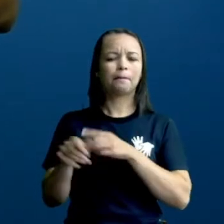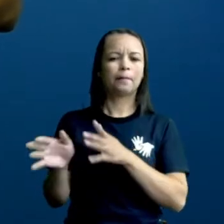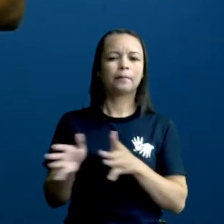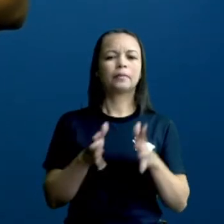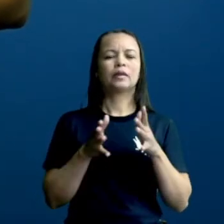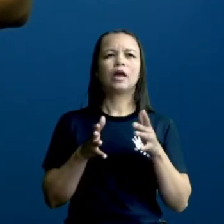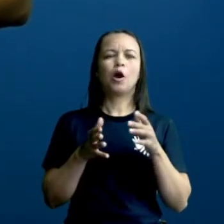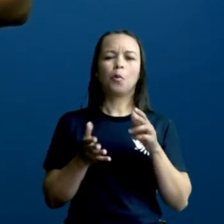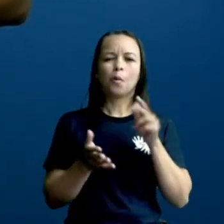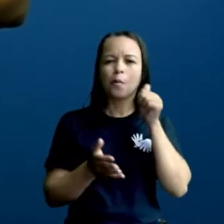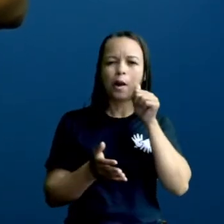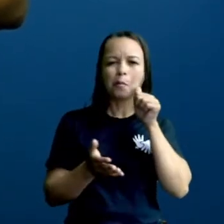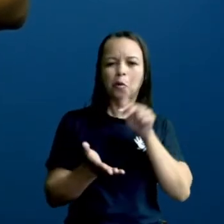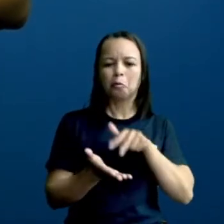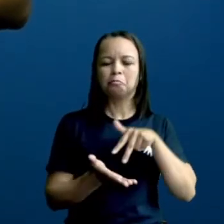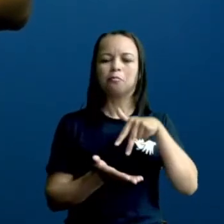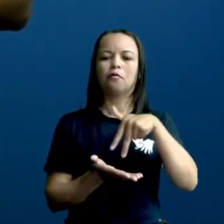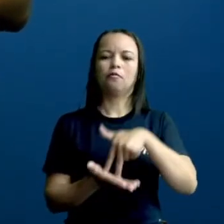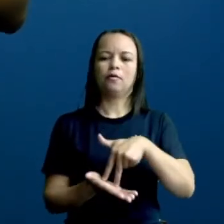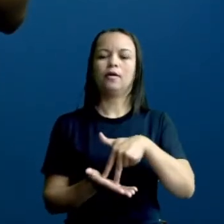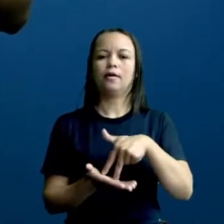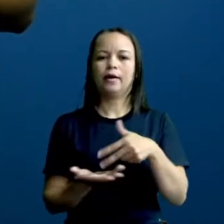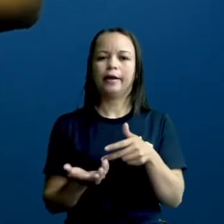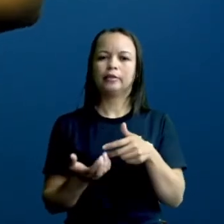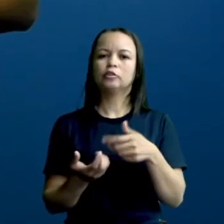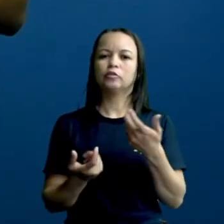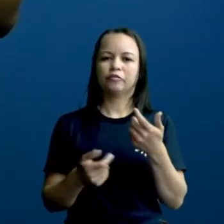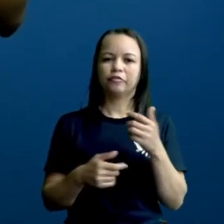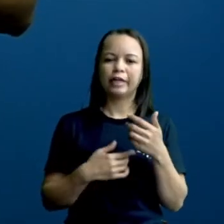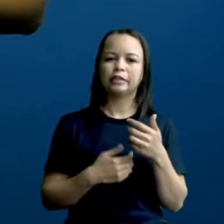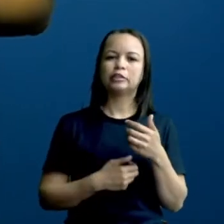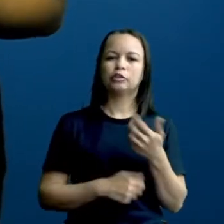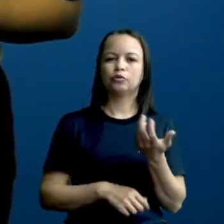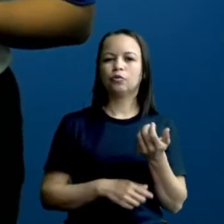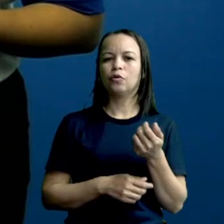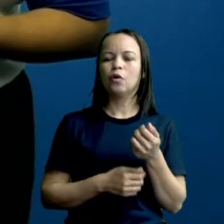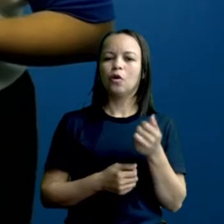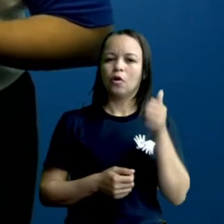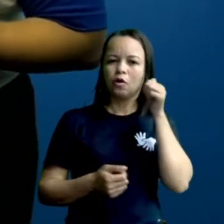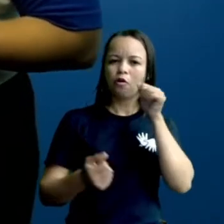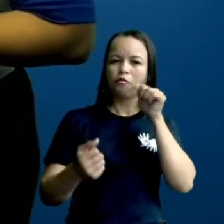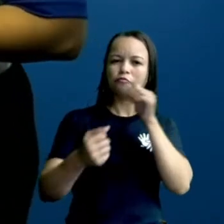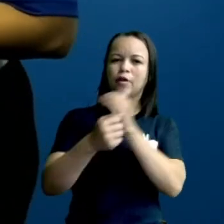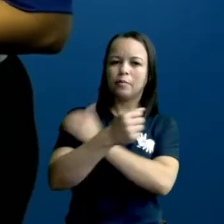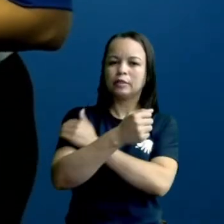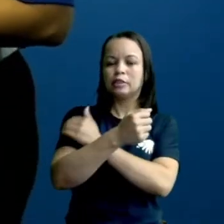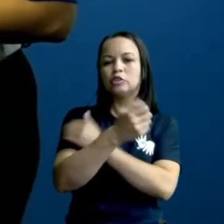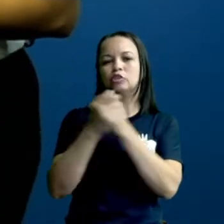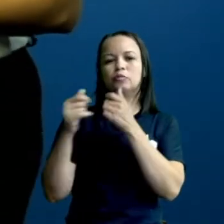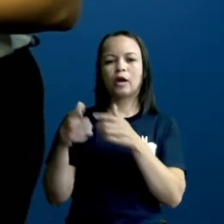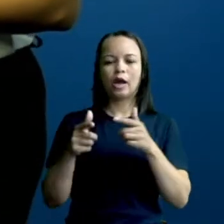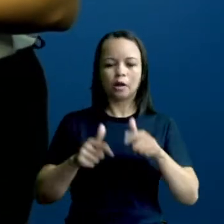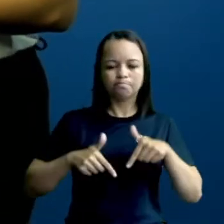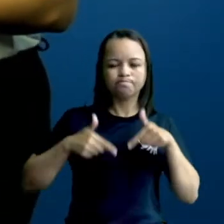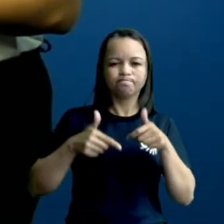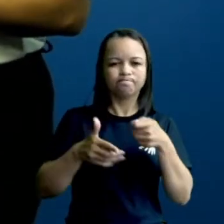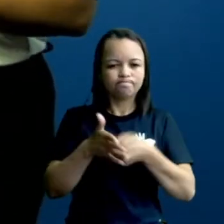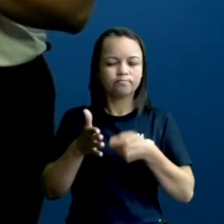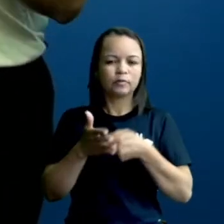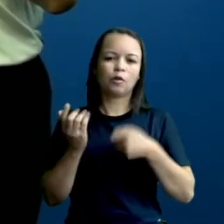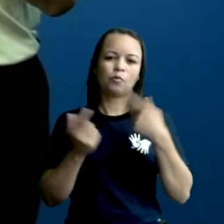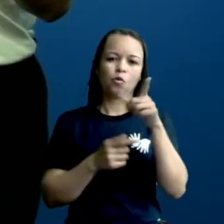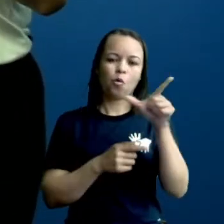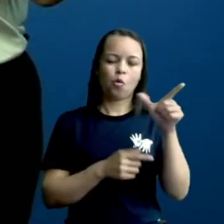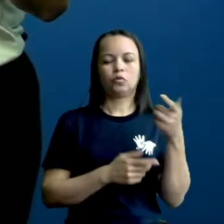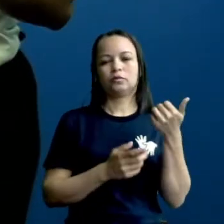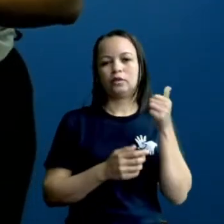mulher à frente do feminismo, ela lutava muito por outras mulheres. E a história dela é muito bonita. A gente